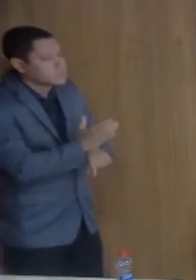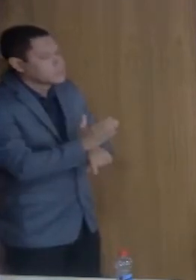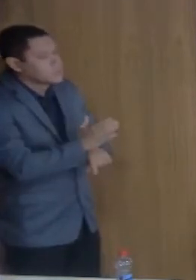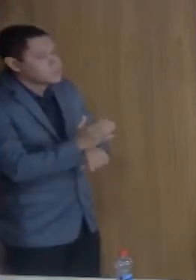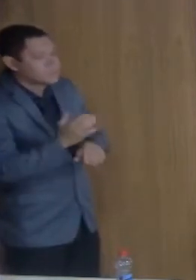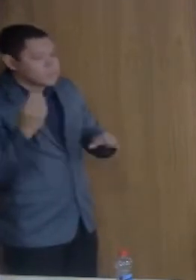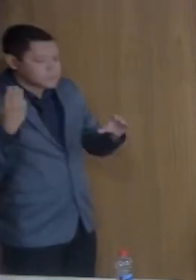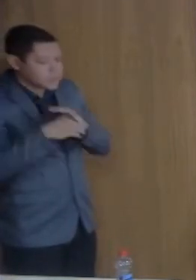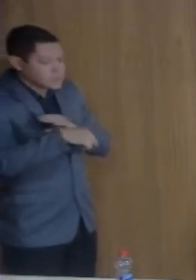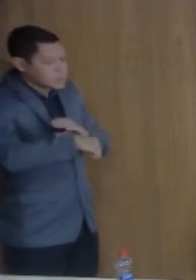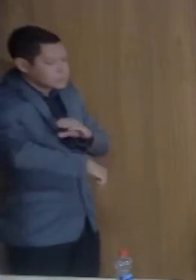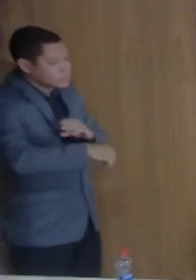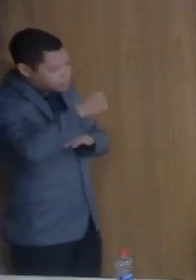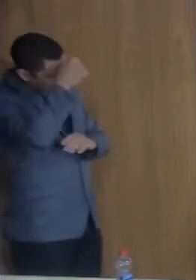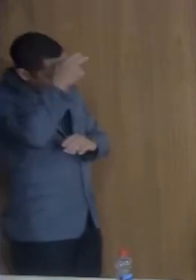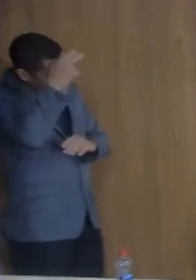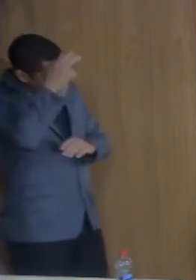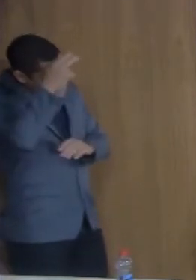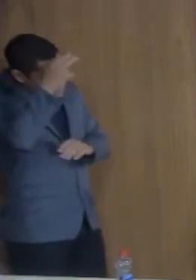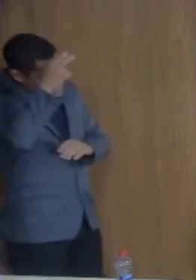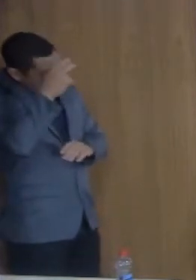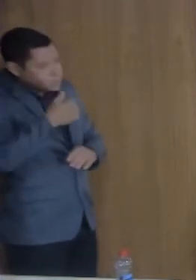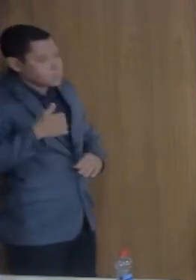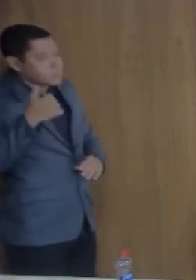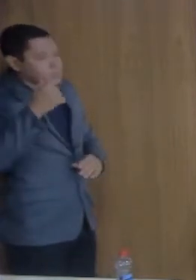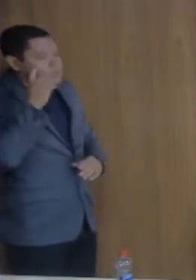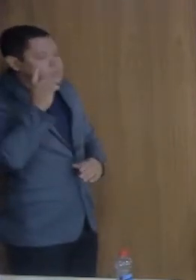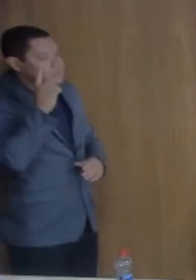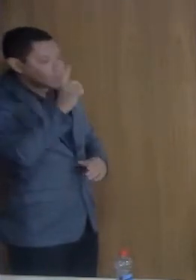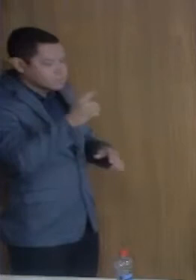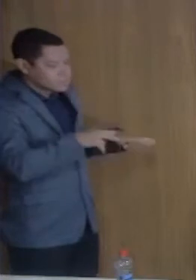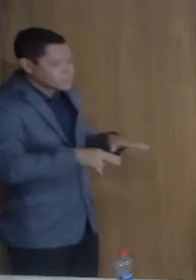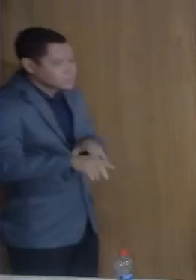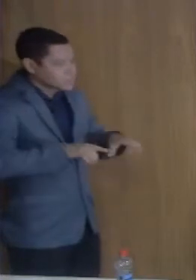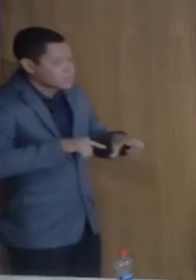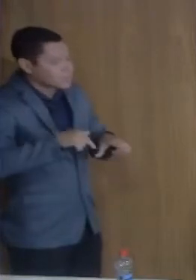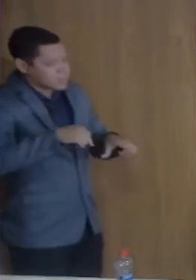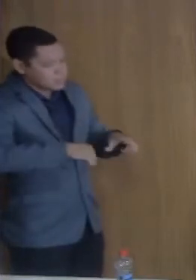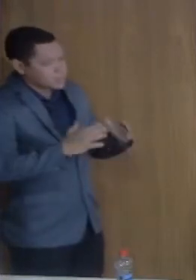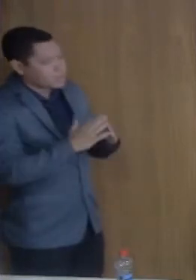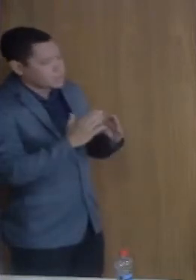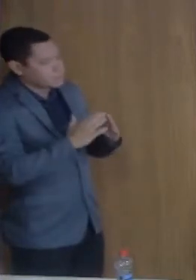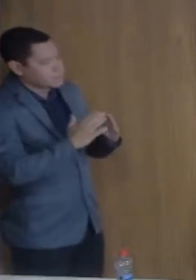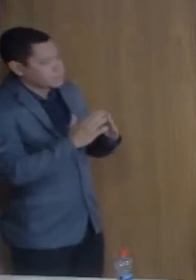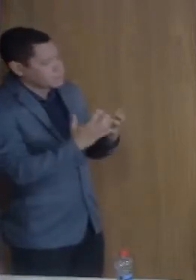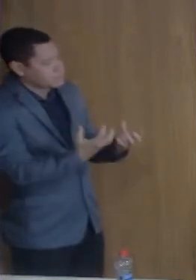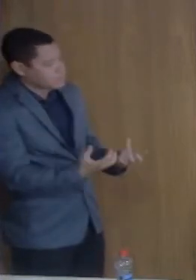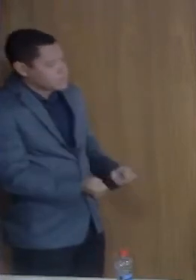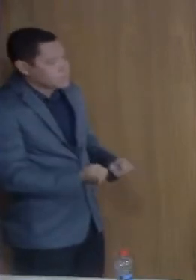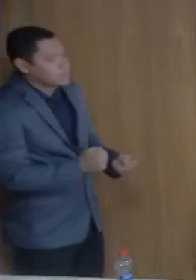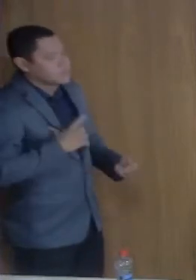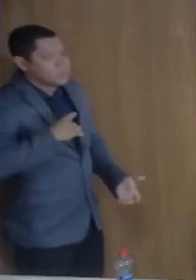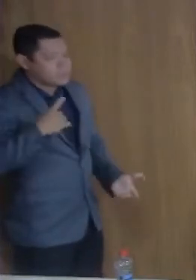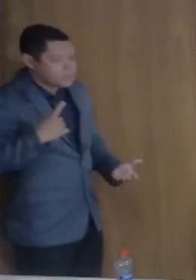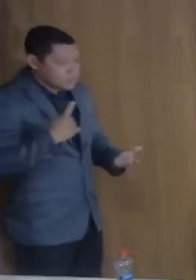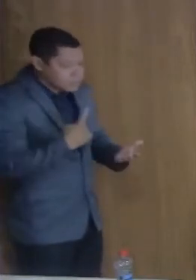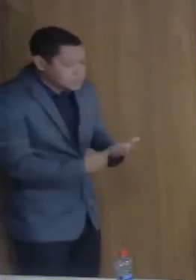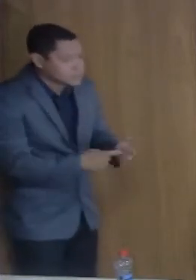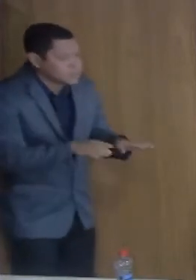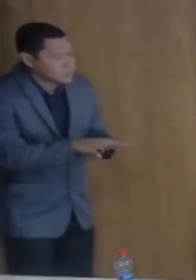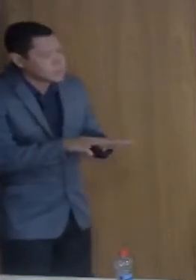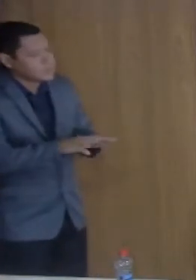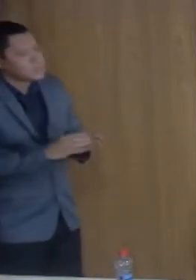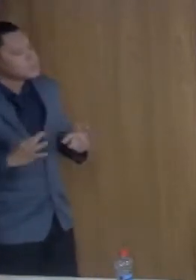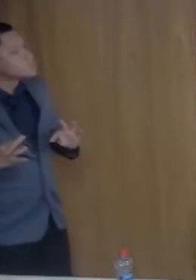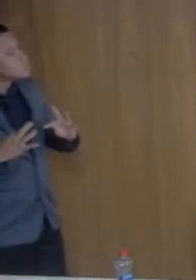Prefeitura nos primeiros dias do nosso mandato, por essa Casa Legislativa, e confiante no compromisso dos ilustres vereadores